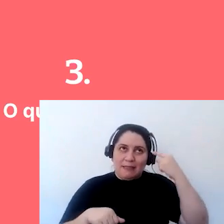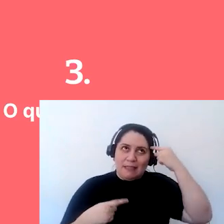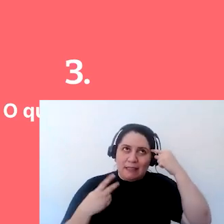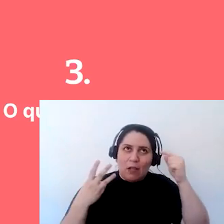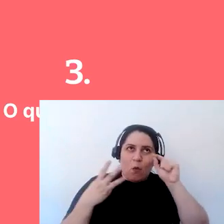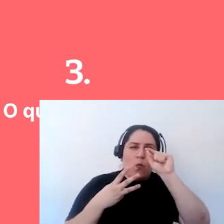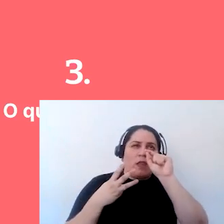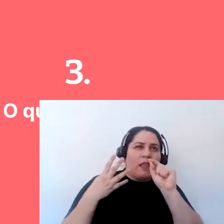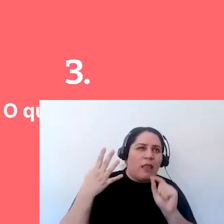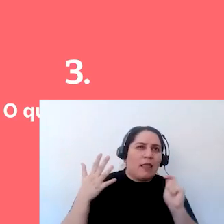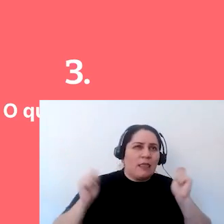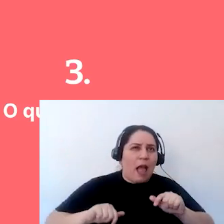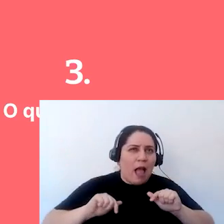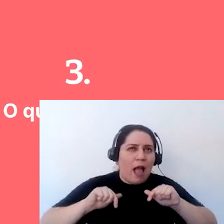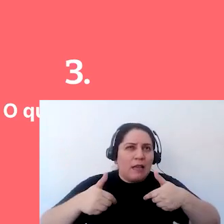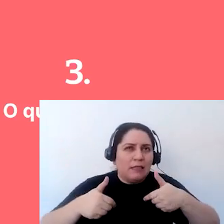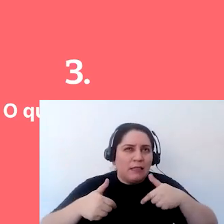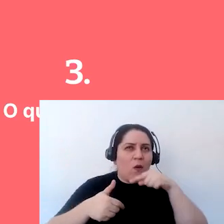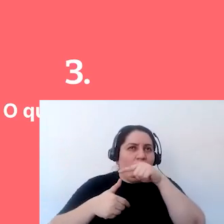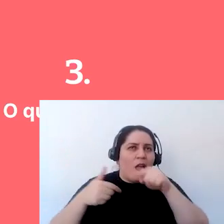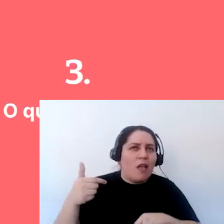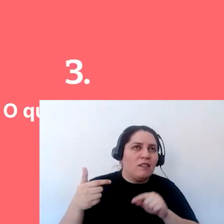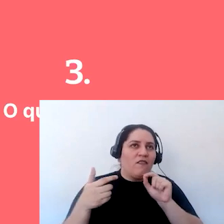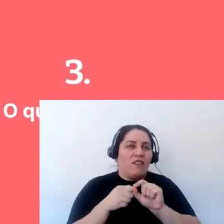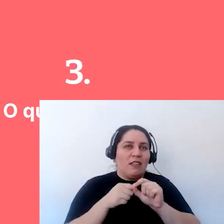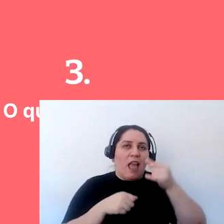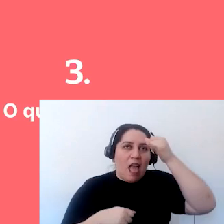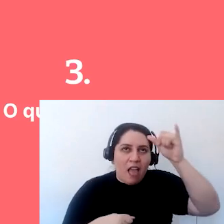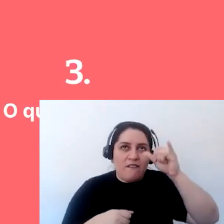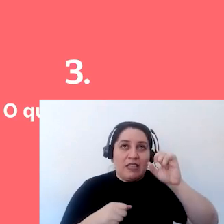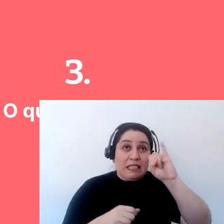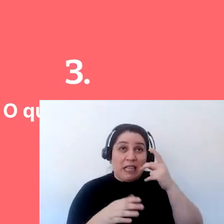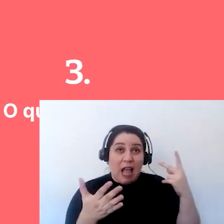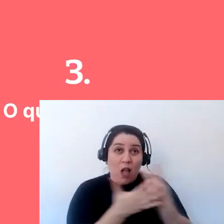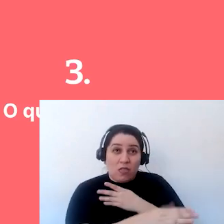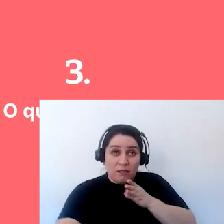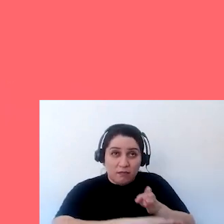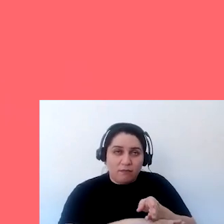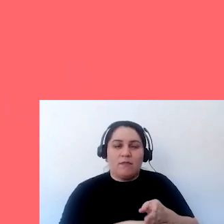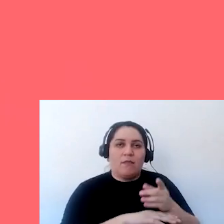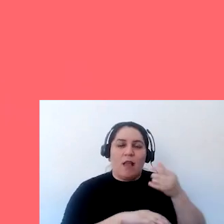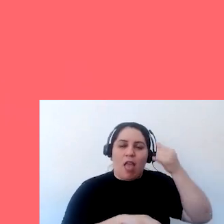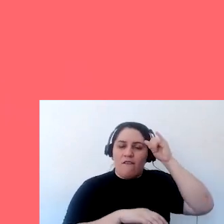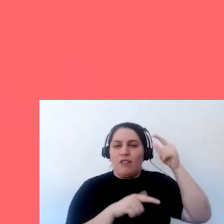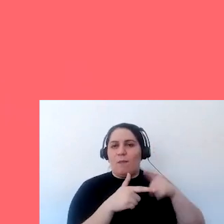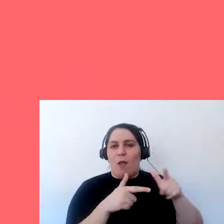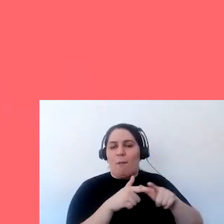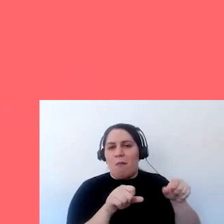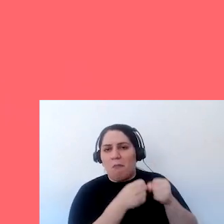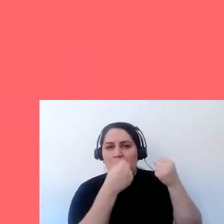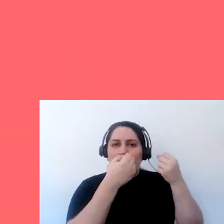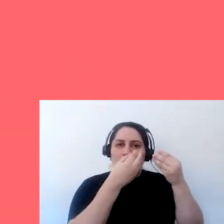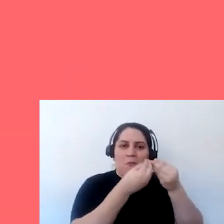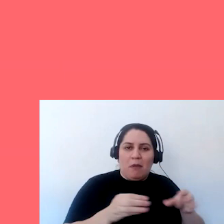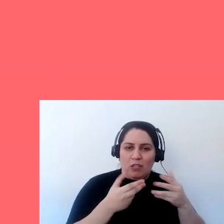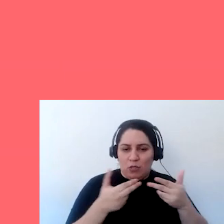que podem ser feitas para evitar e também para mitigar as ameaças levantadas. E aí, beleza, agora a gente